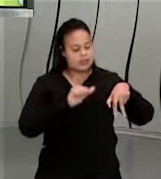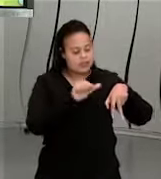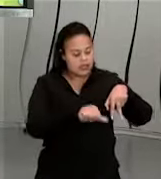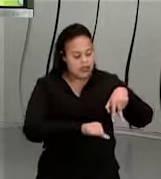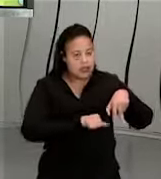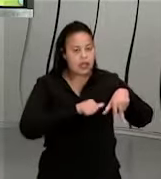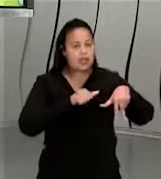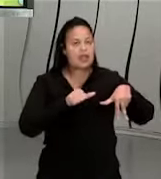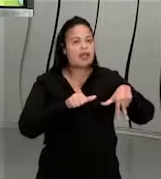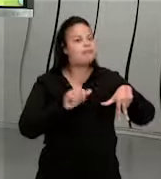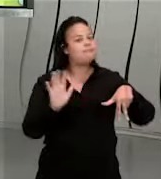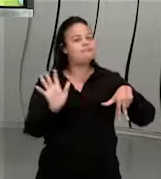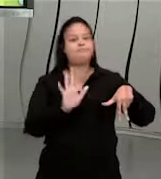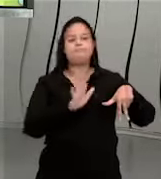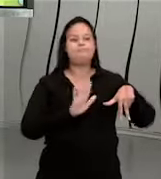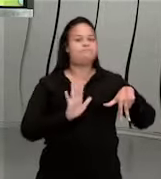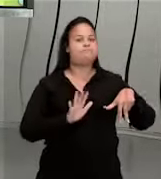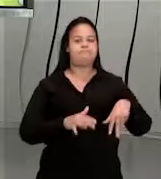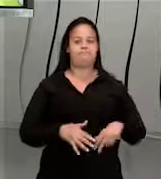regeneração.